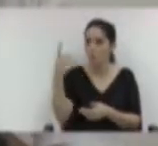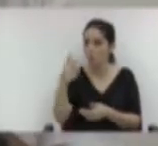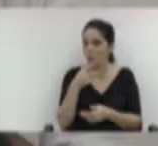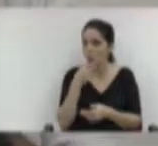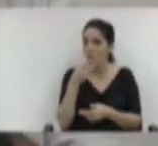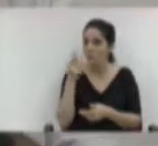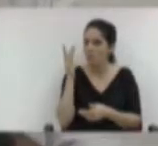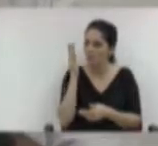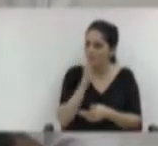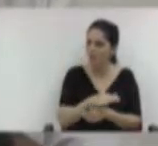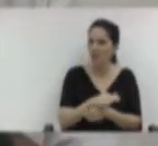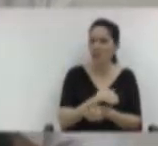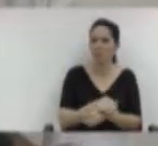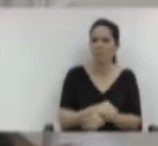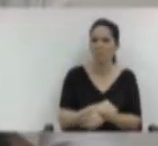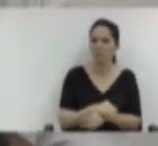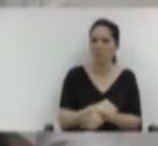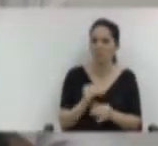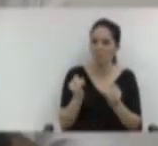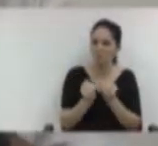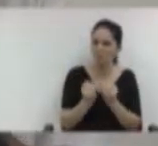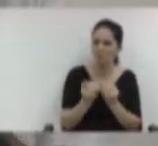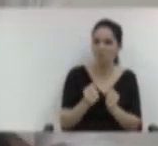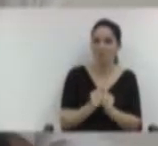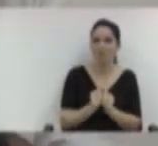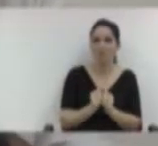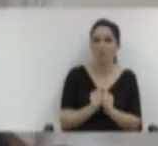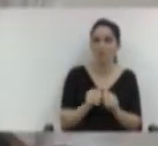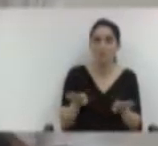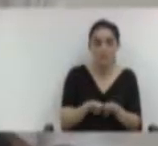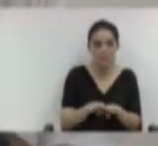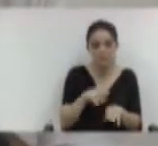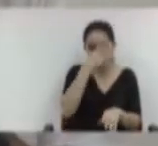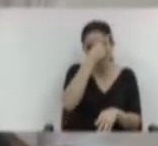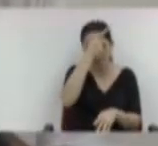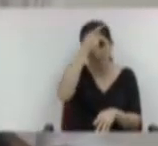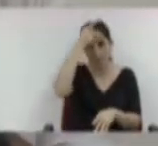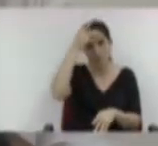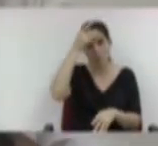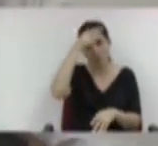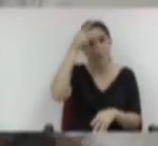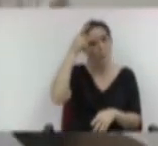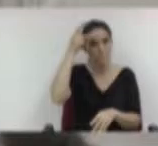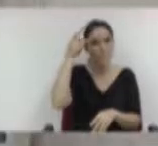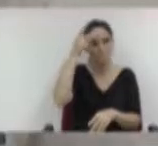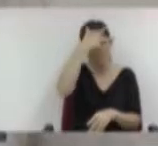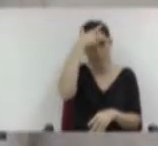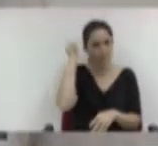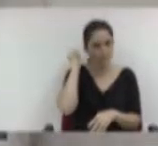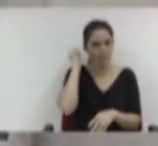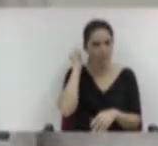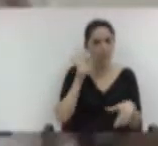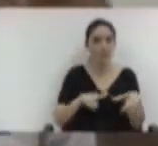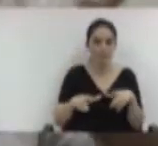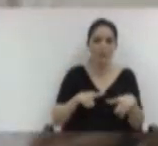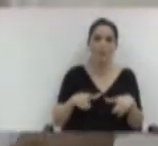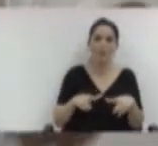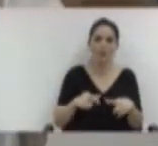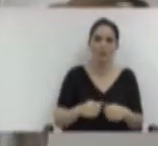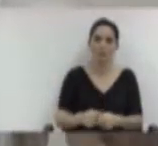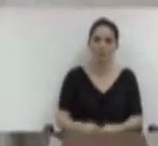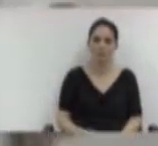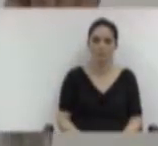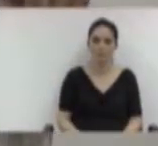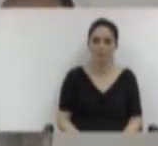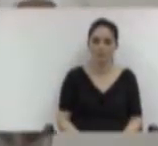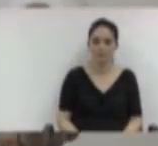mas tem que fazer. Prefeito, faça. Trabalhe para que essa cidade seja melhor. Vamos trabalhar juntos. E está trabalhando. Tem muita coisa que a gente